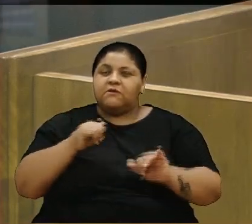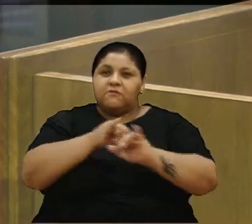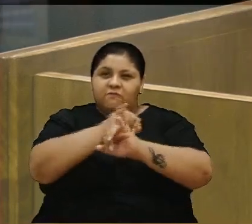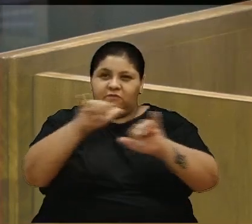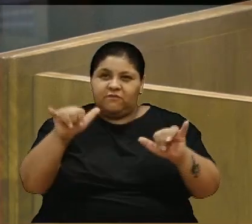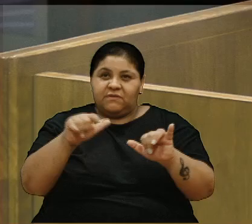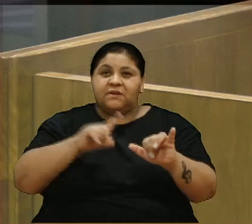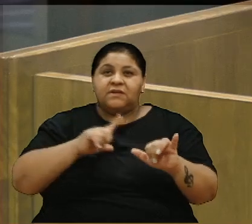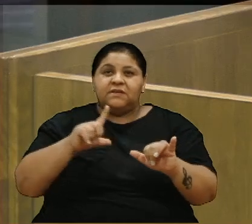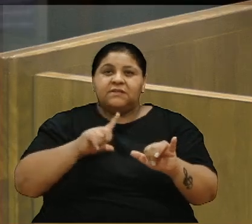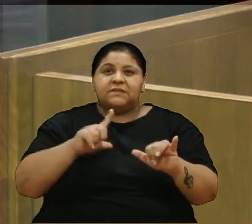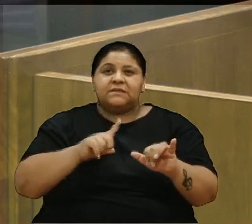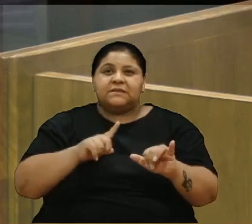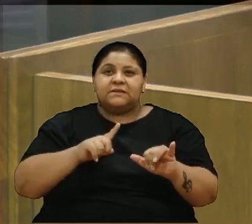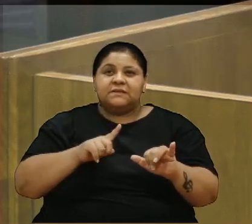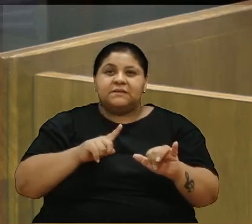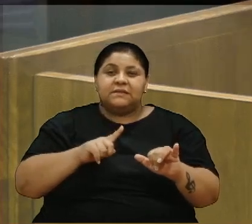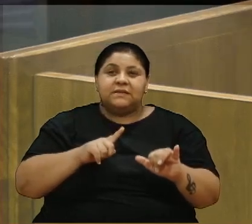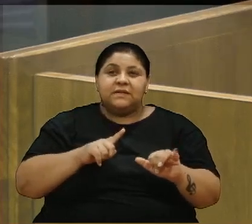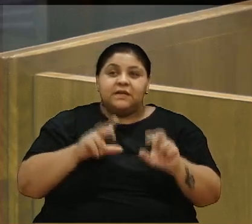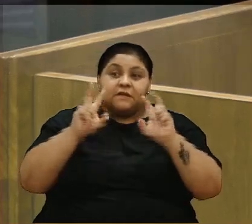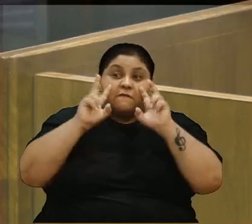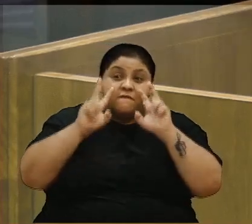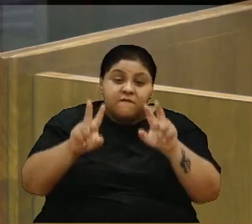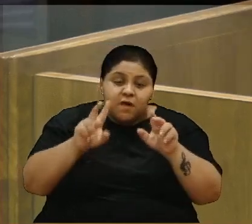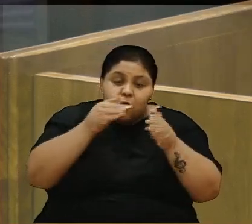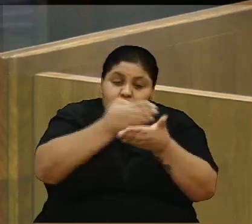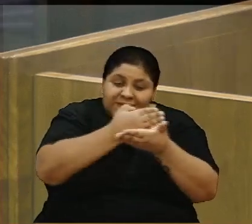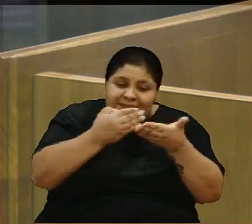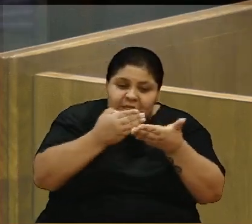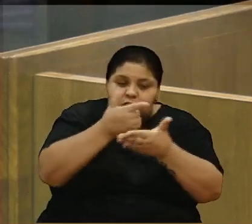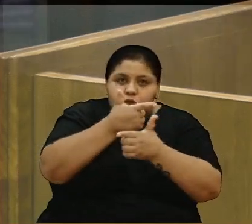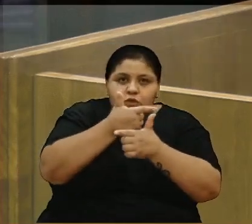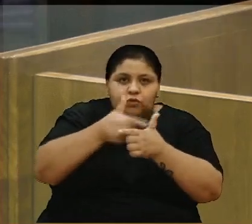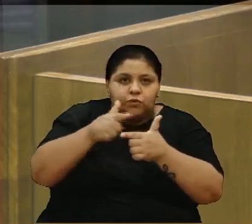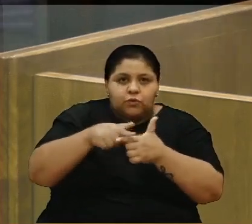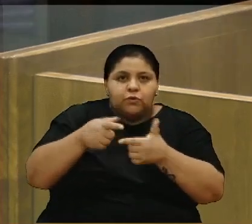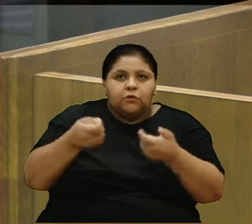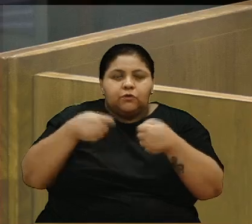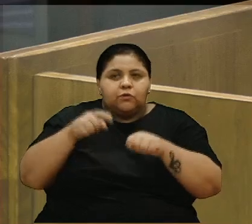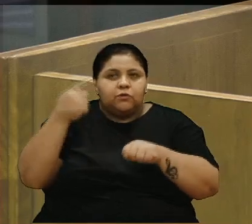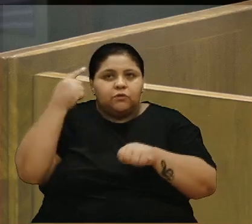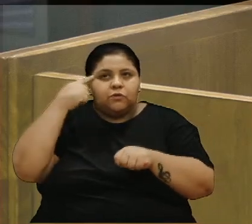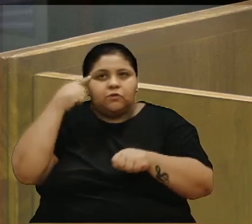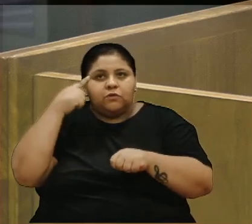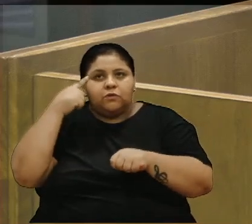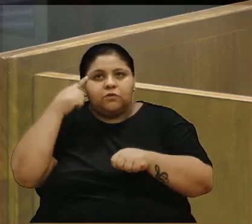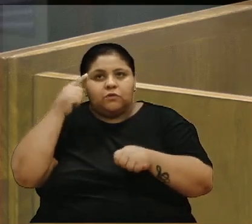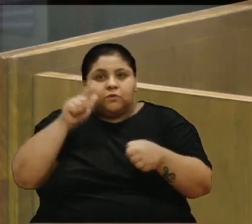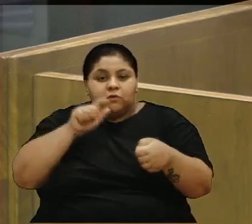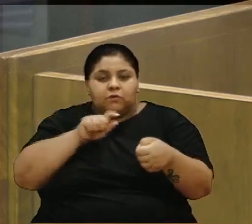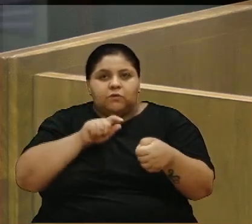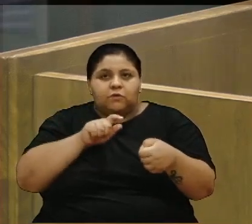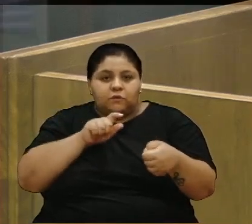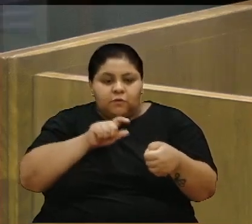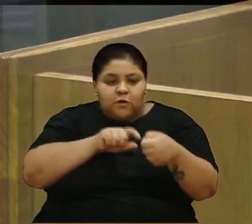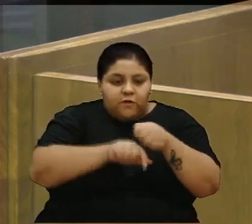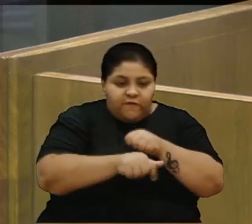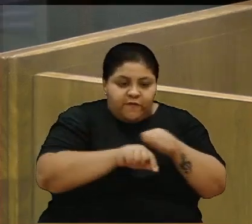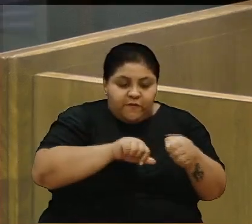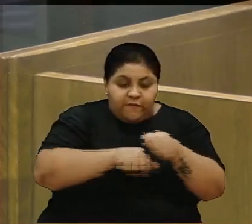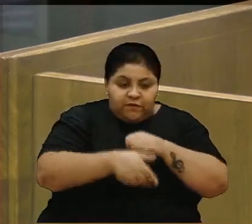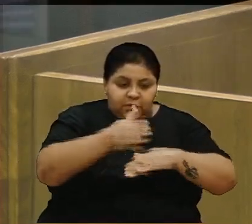sobre isso. A gente tem que pegar a raiz do problema, como geralmente eu falo aqui. Então, nós precisamos pensar na inversão dos investimentos, né? Então, investir mais na